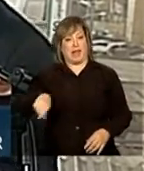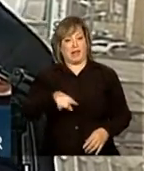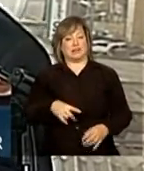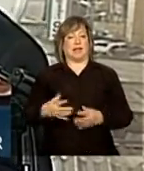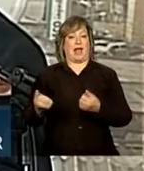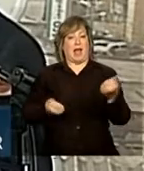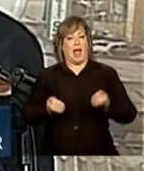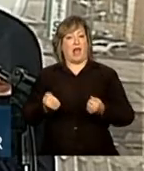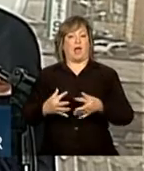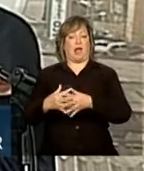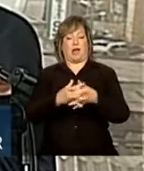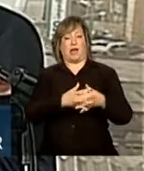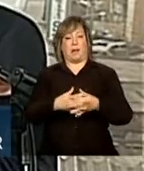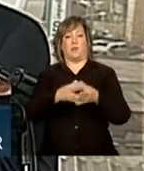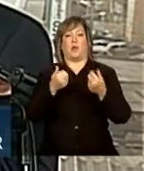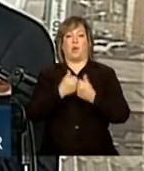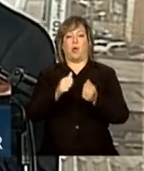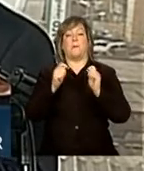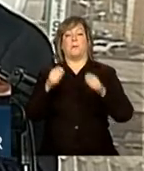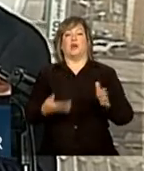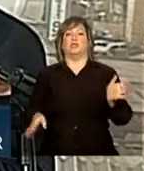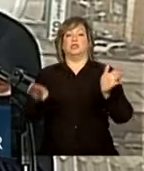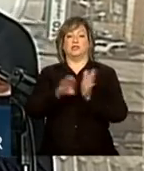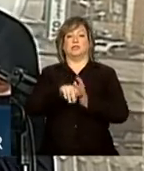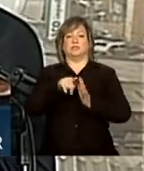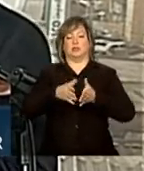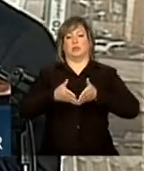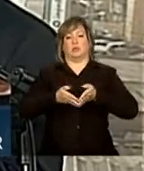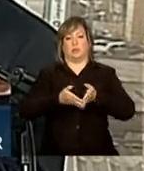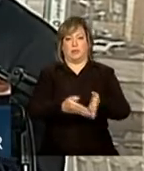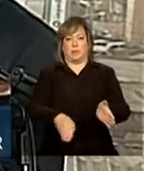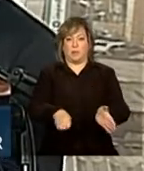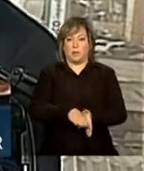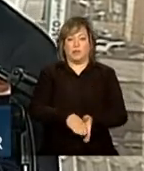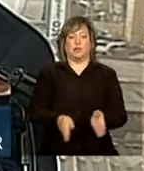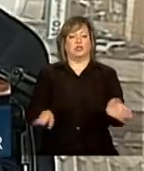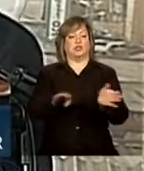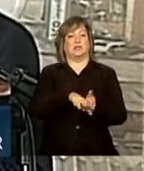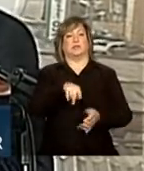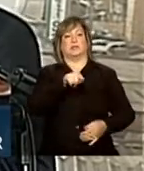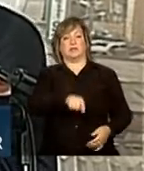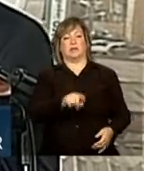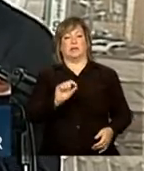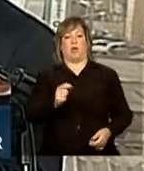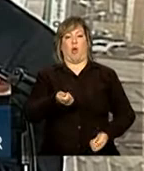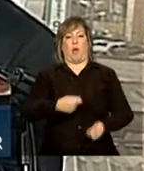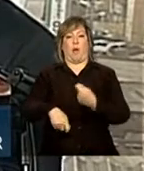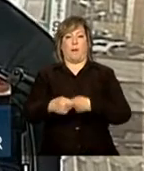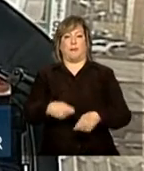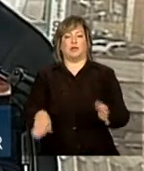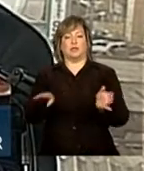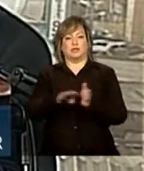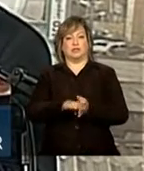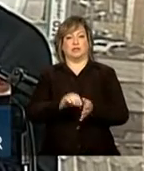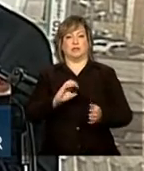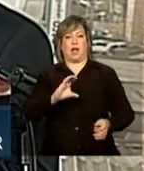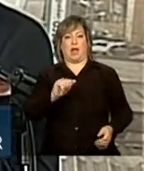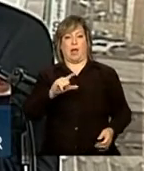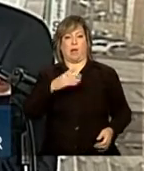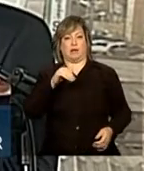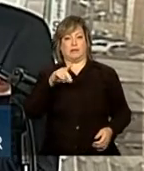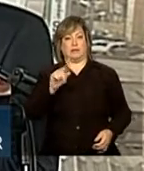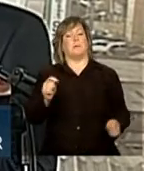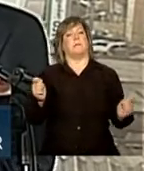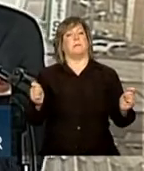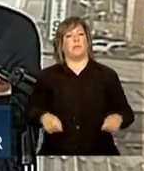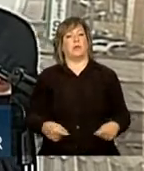vão poder chegar no porto, vão poder chegar no comércio, vão poder chegar na calçada, vão interligar com o subúrbio.